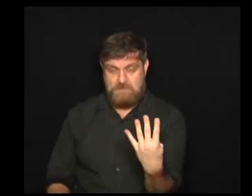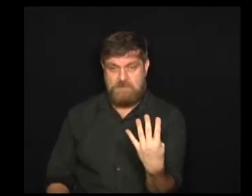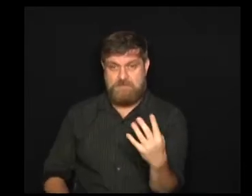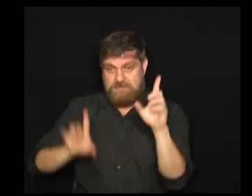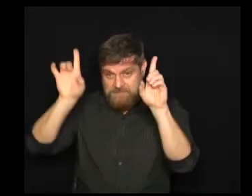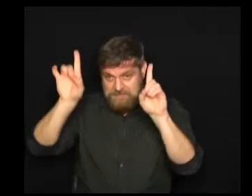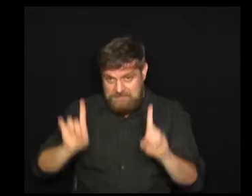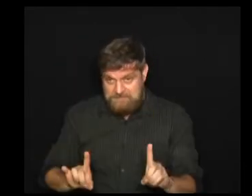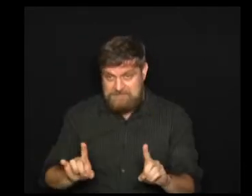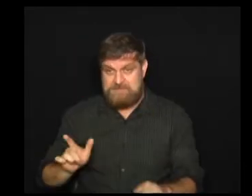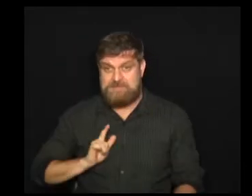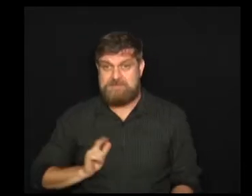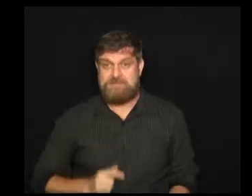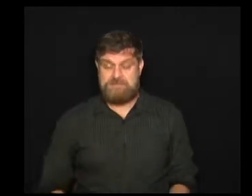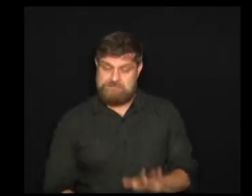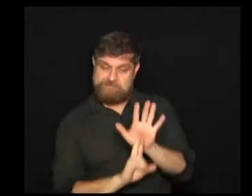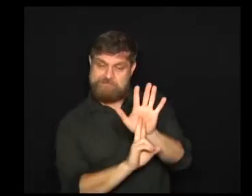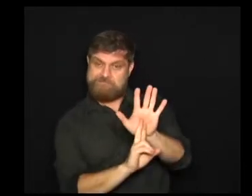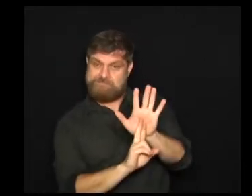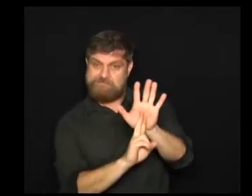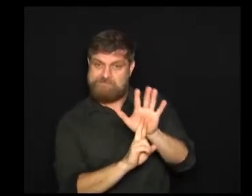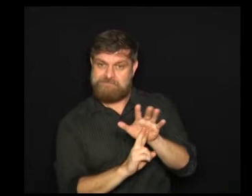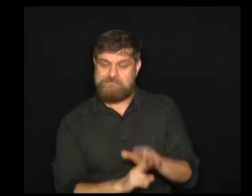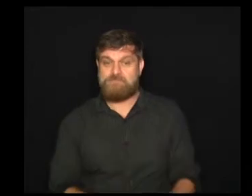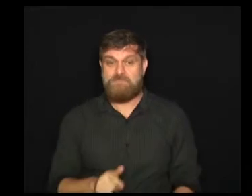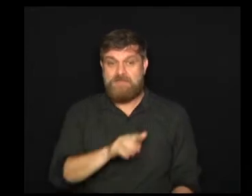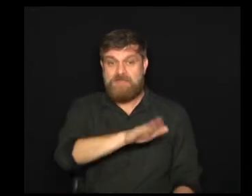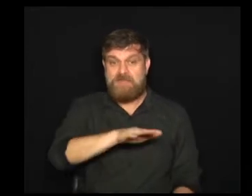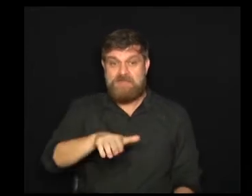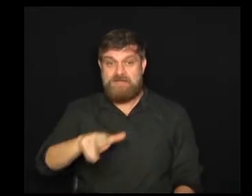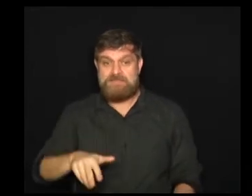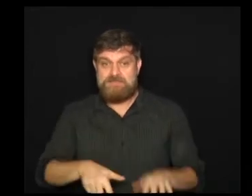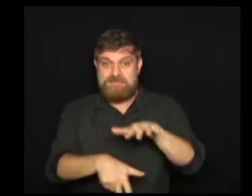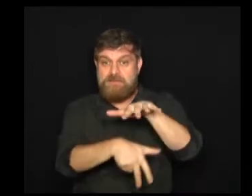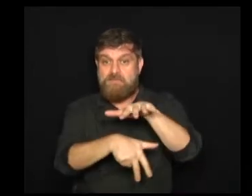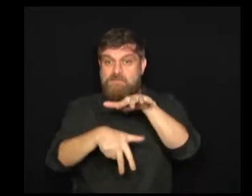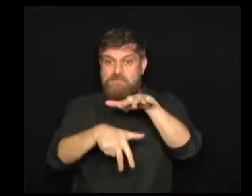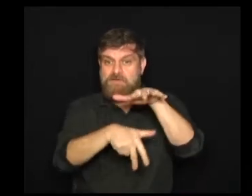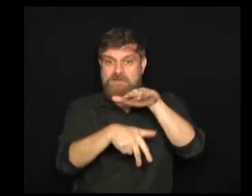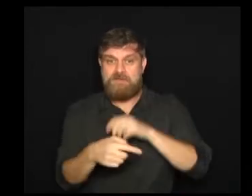deficiências clássicas estão representadas por essas crianças. E são crianças que